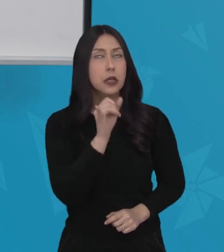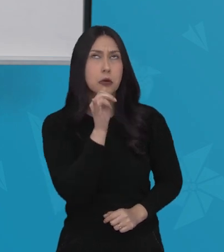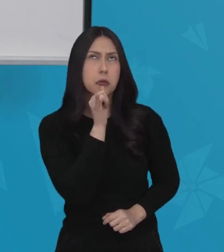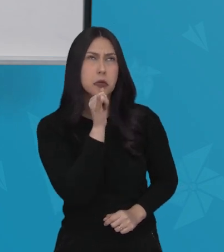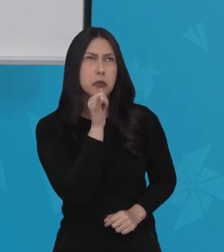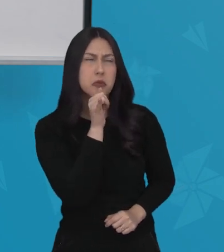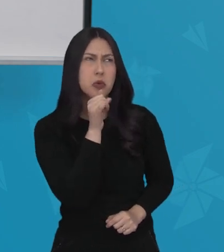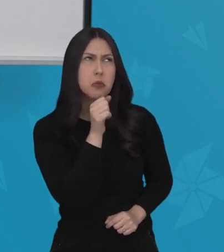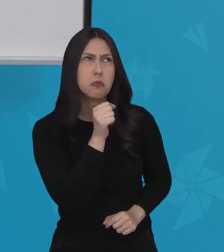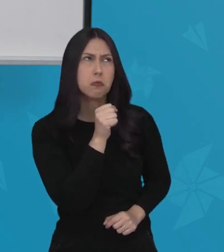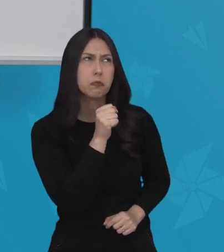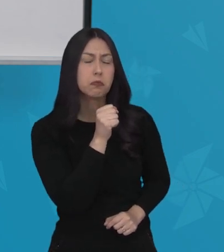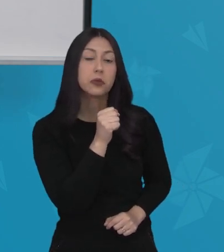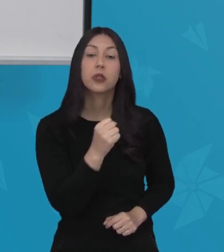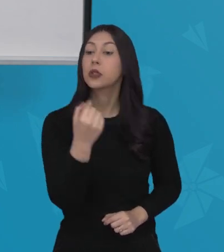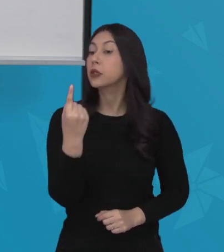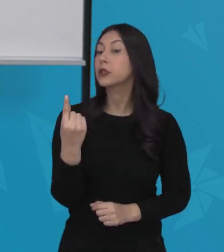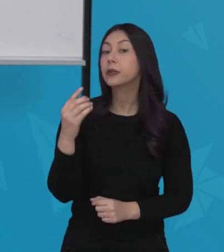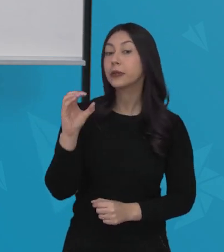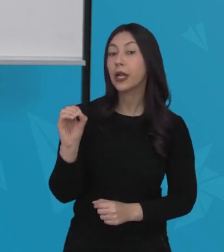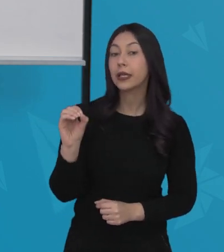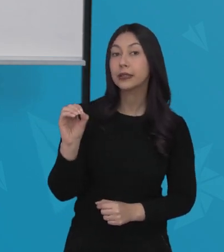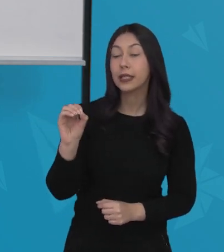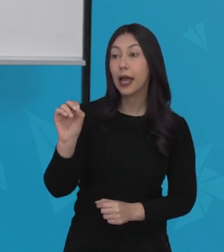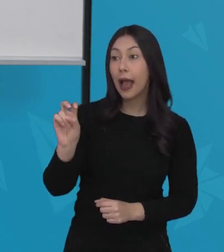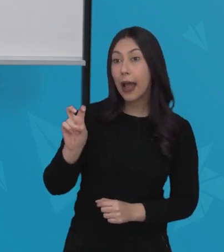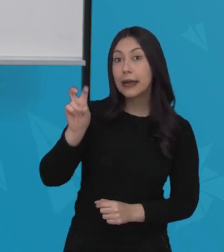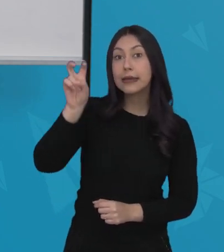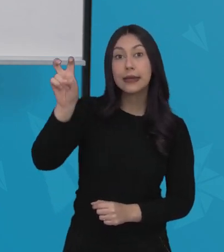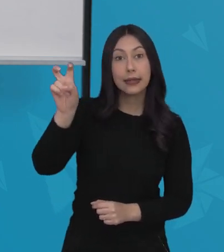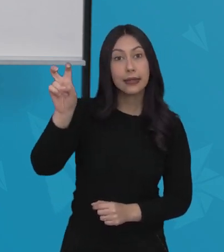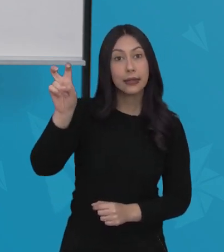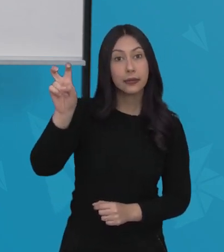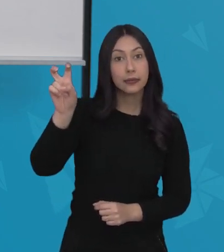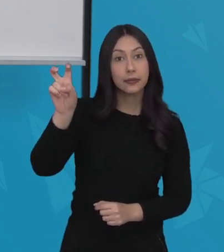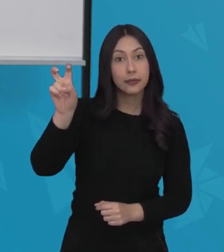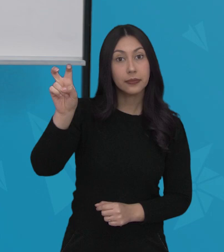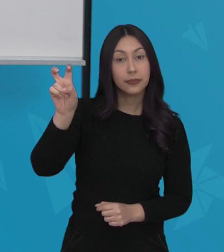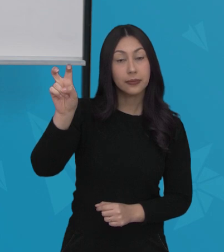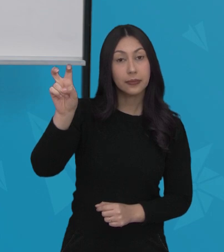por exemplo, o número 10 à quinta,